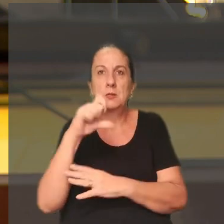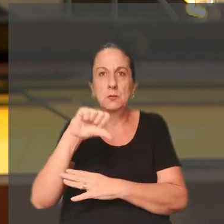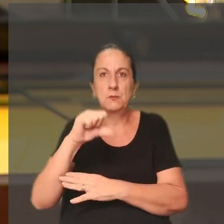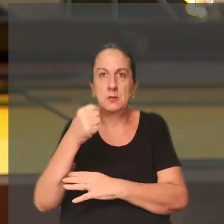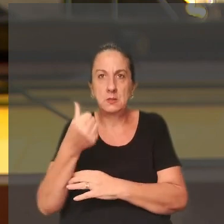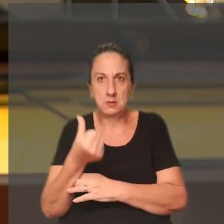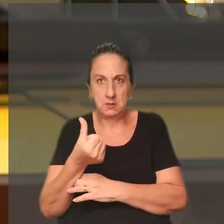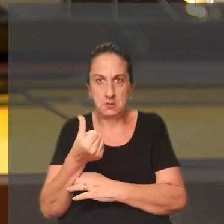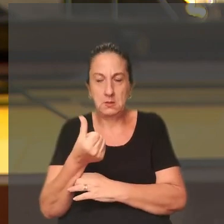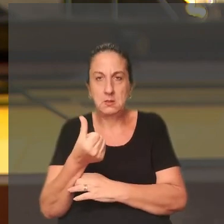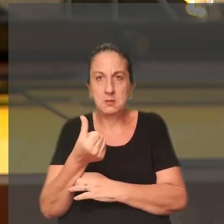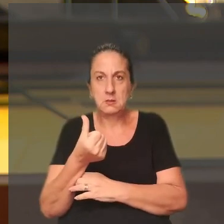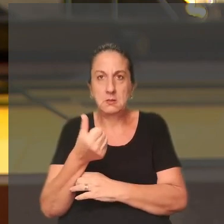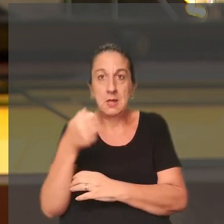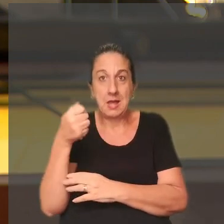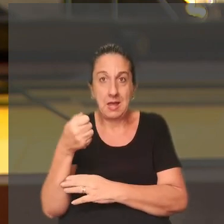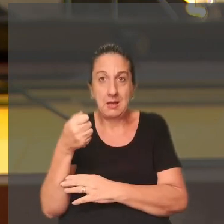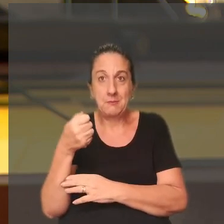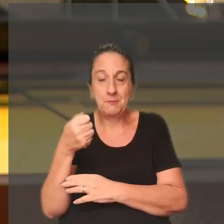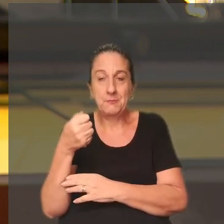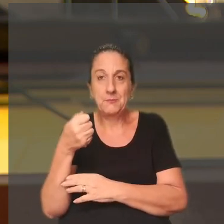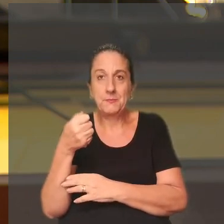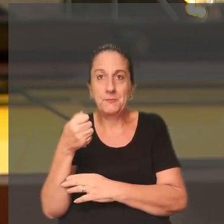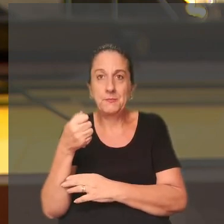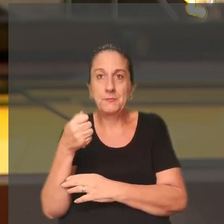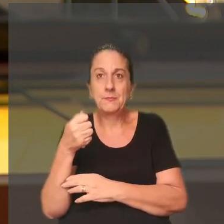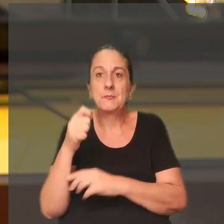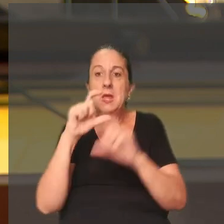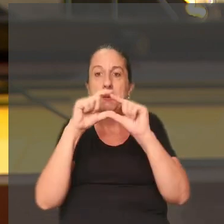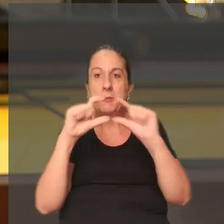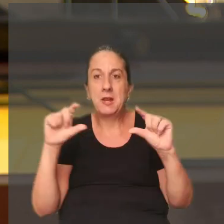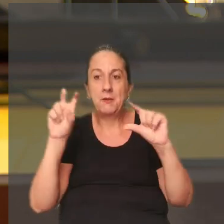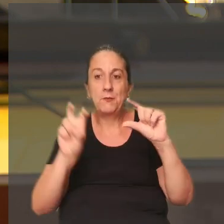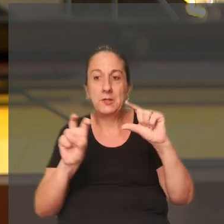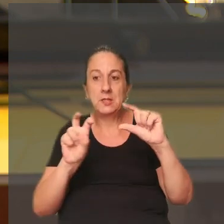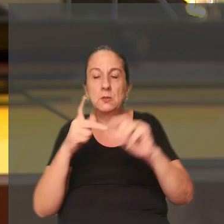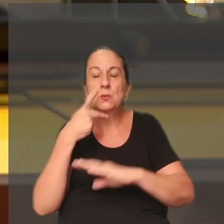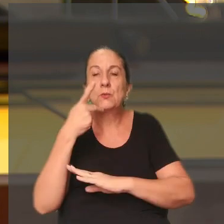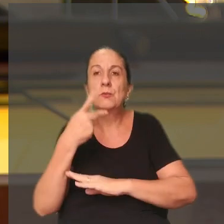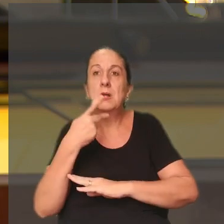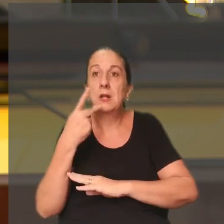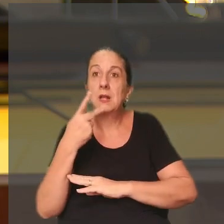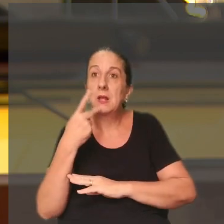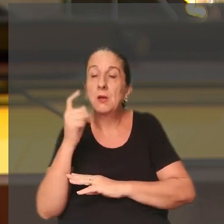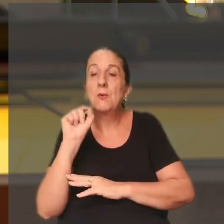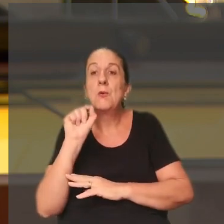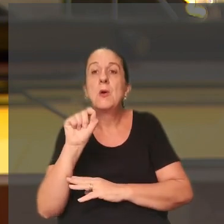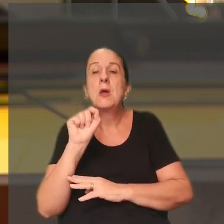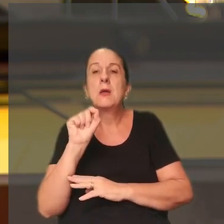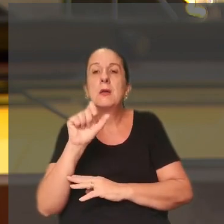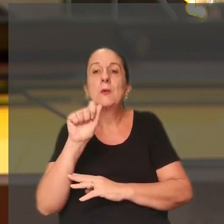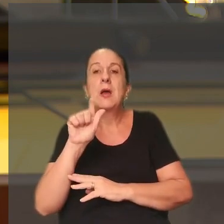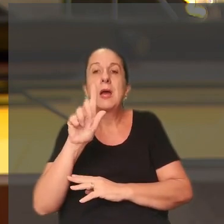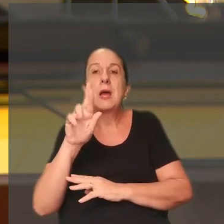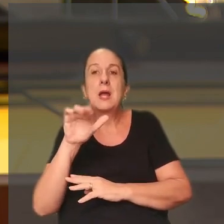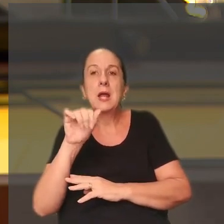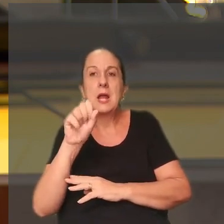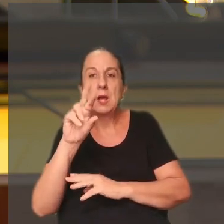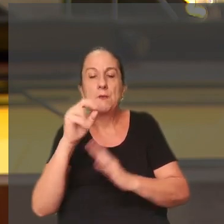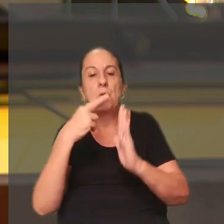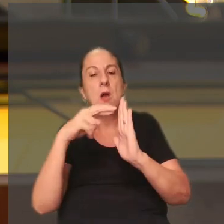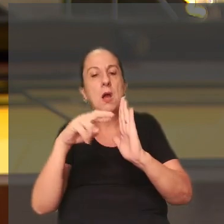artigo 896-A, no parágrafo 5º, dizia o seguinte, que no agravo de